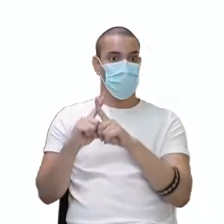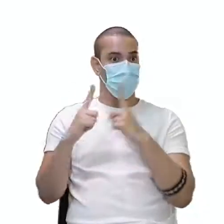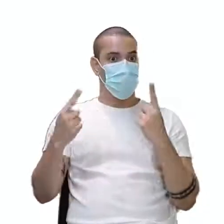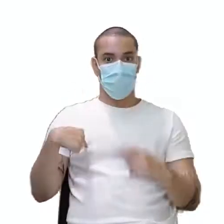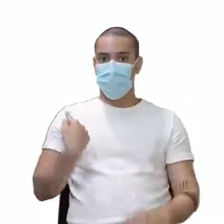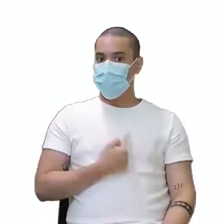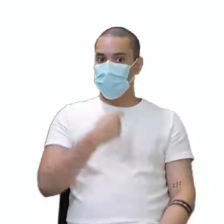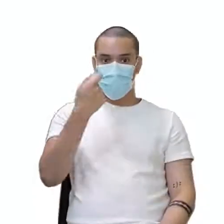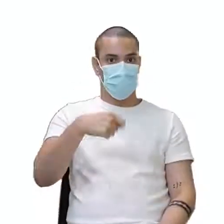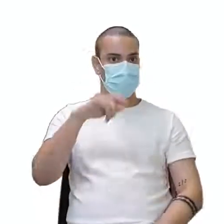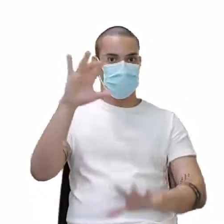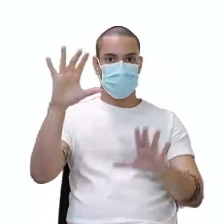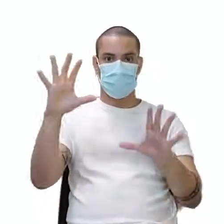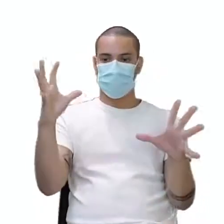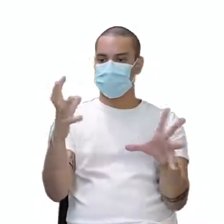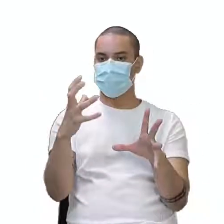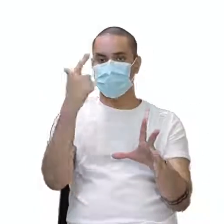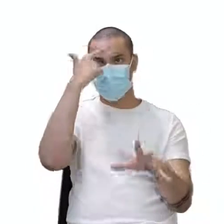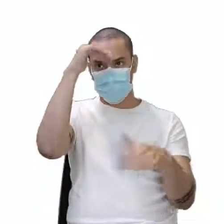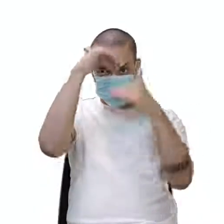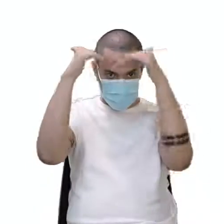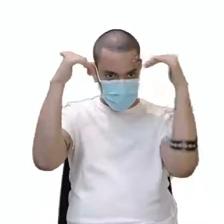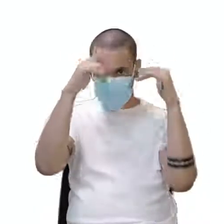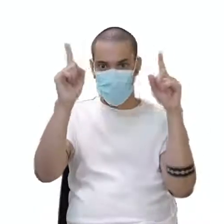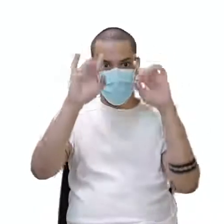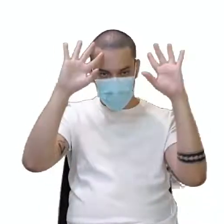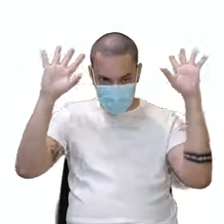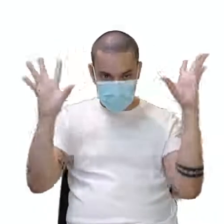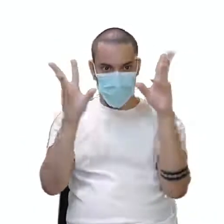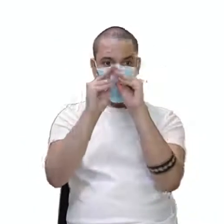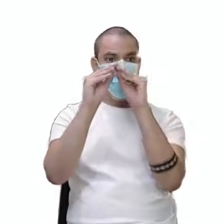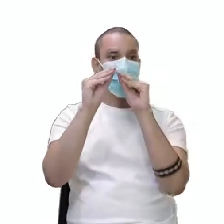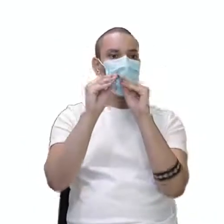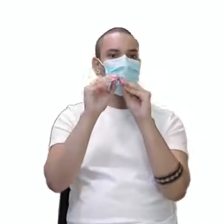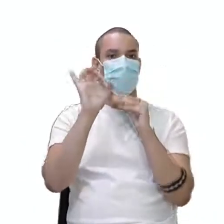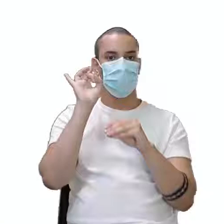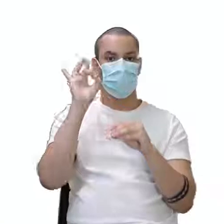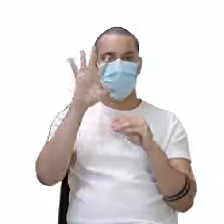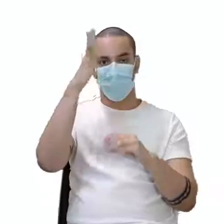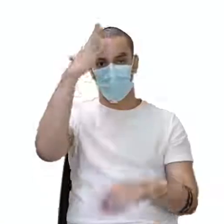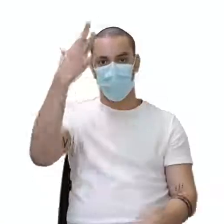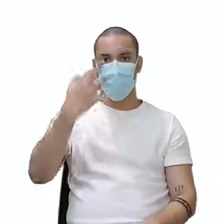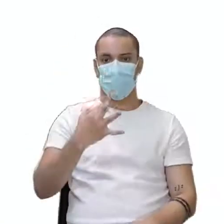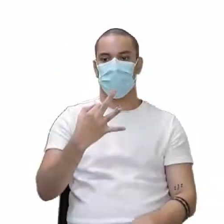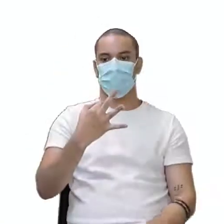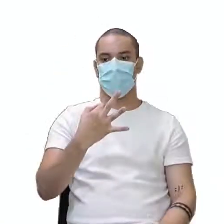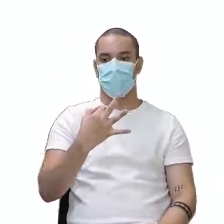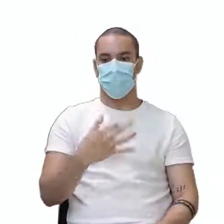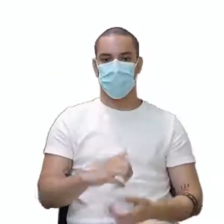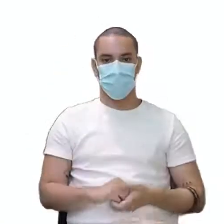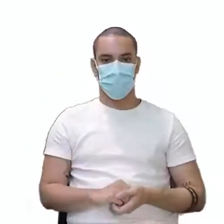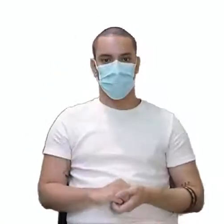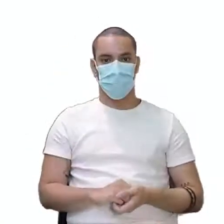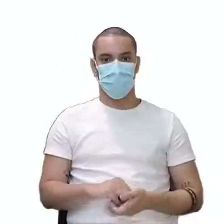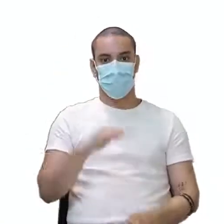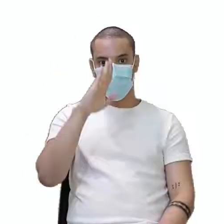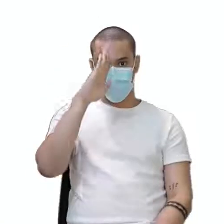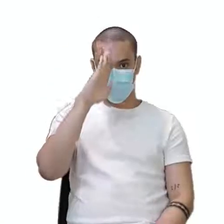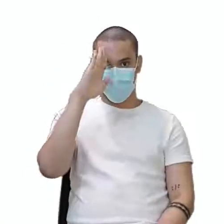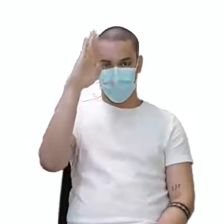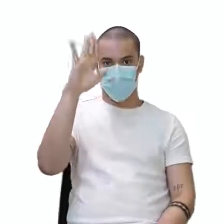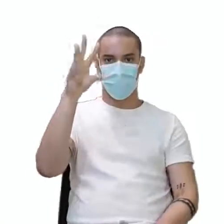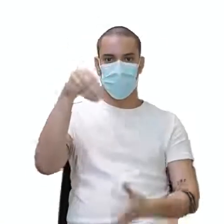não precisa separar isso tudo na nossa mente, né, como caixinha não, tá? É só a nível de compreensão mesmo. Um dos principais elementos